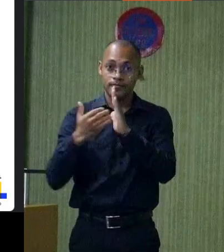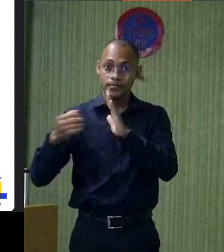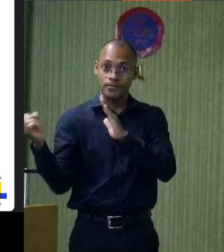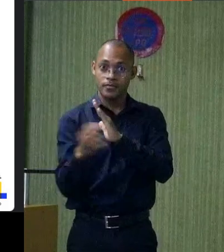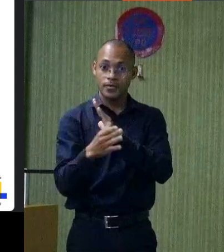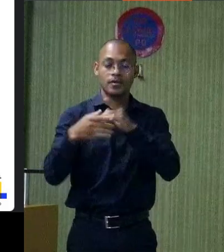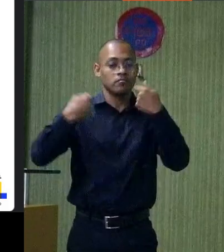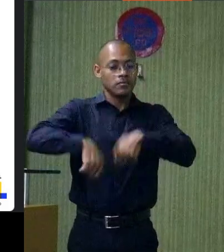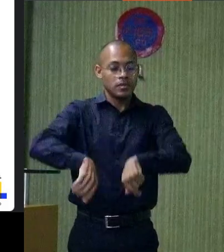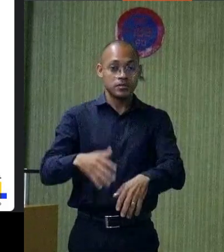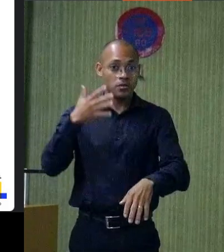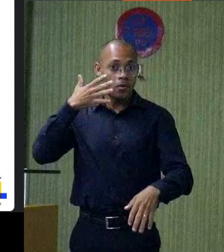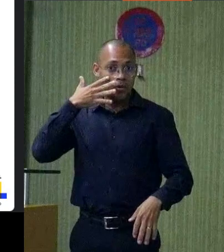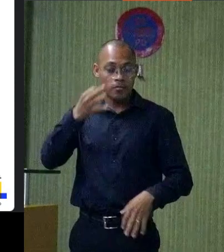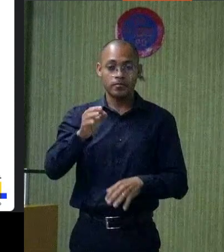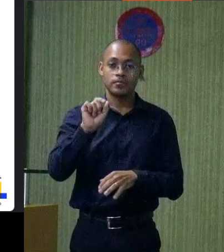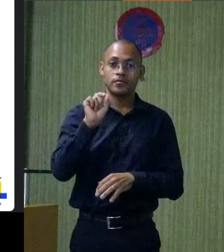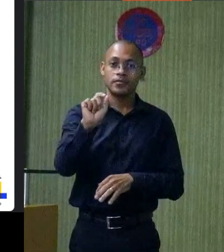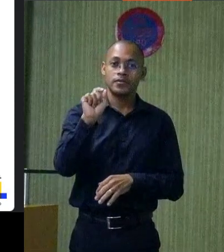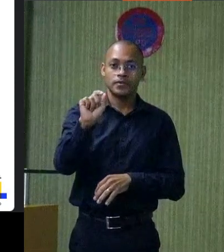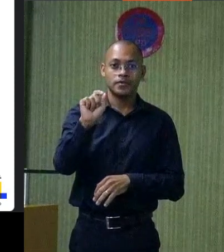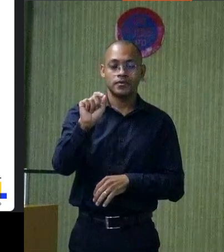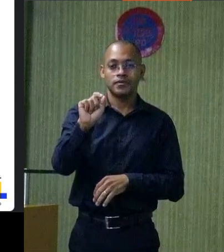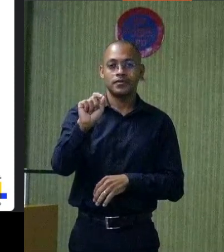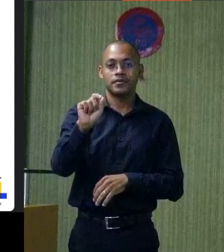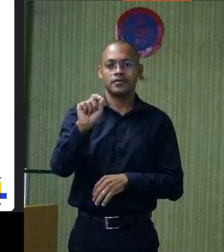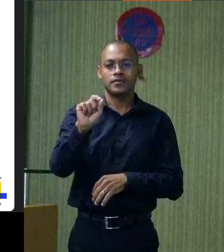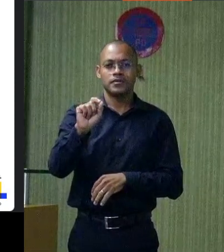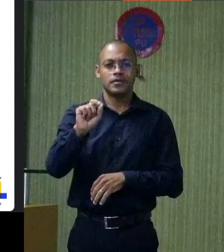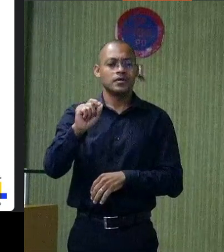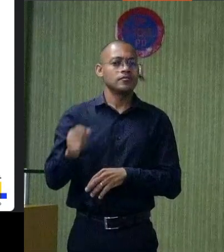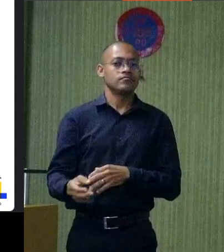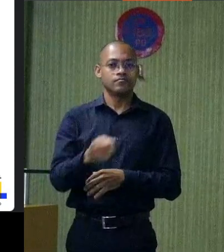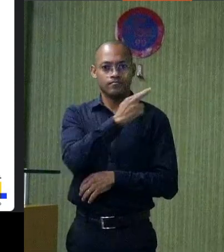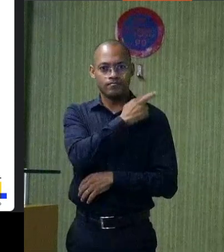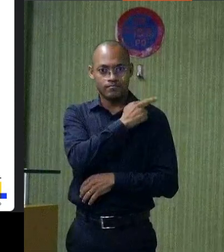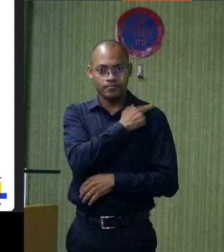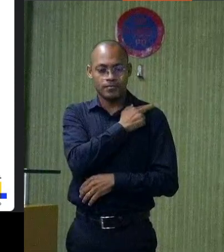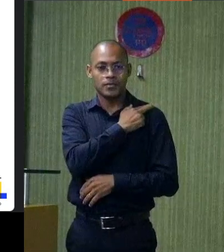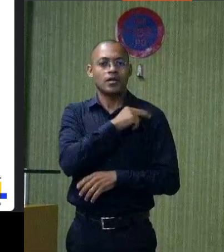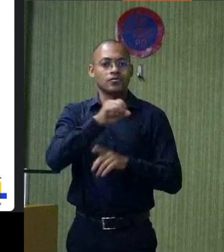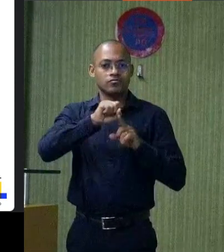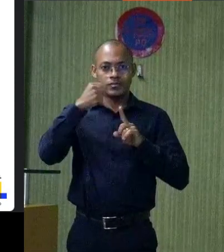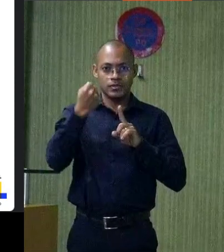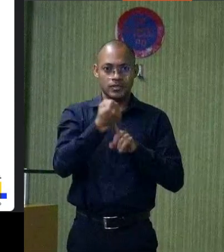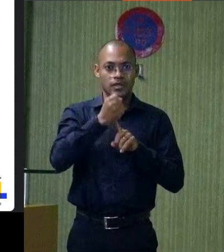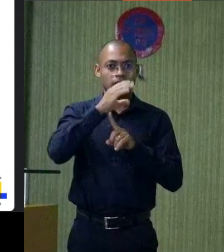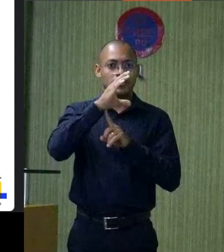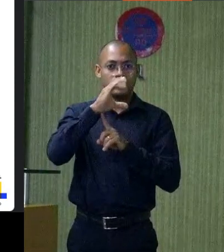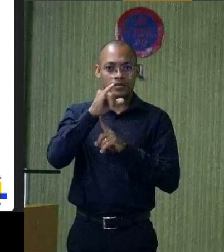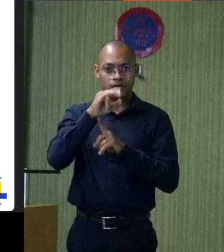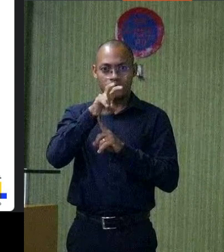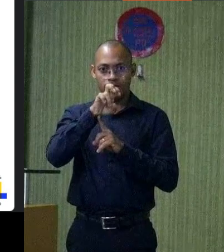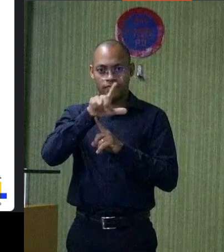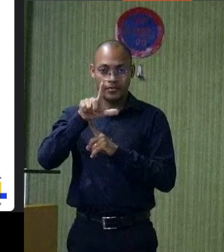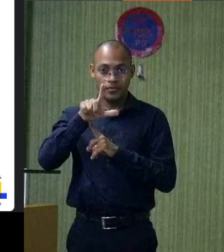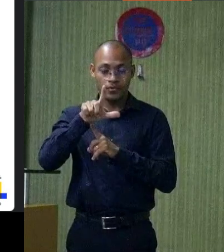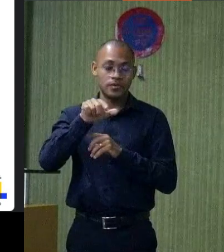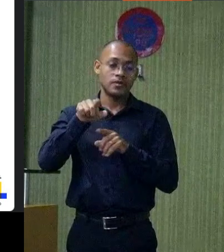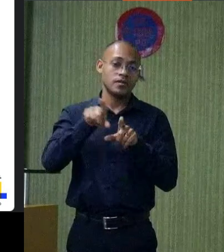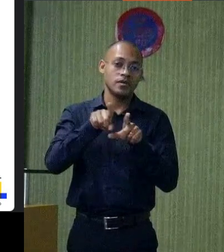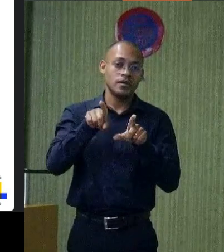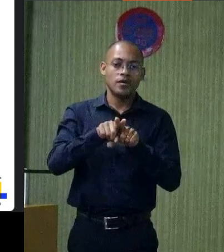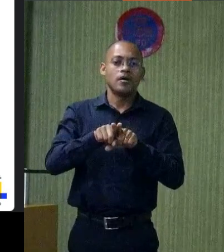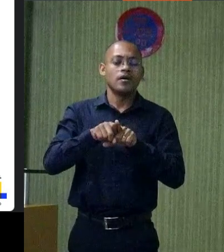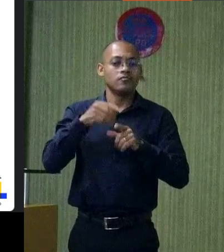eh a participação de representantes da Comunidade Educacional e da sociedade civil né Considerando o resultado de conferências de